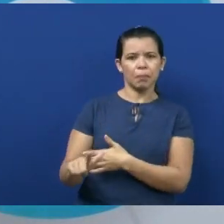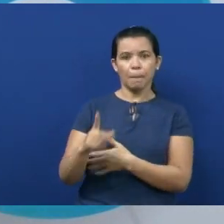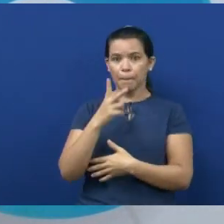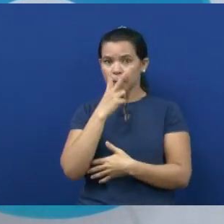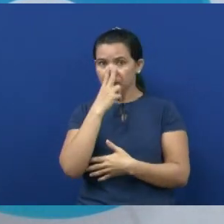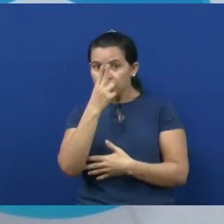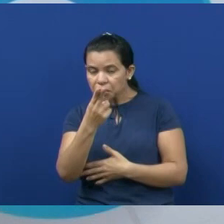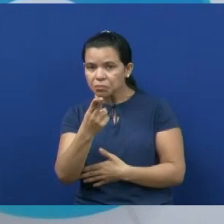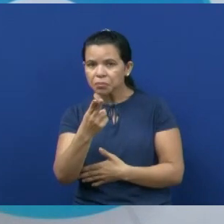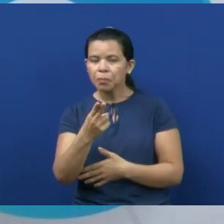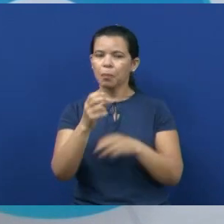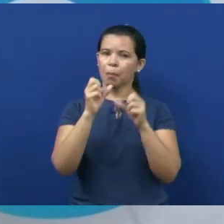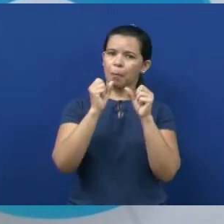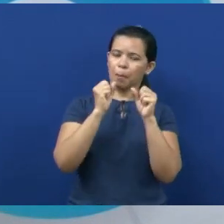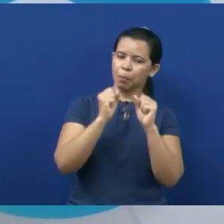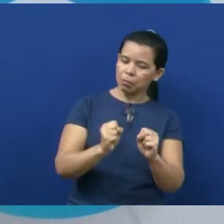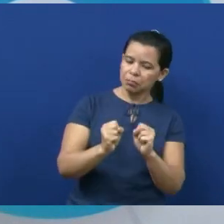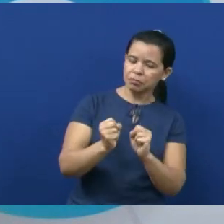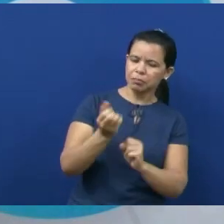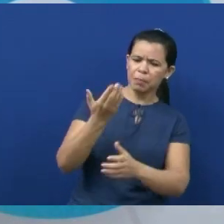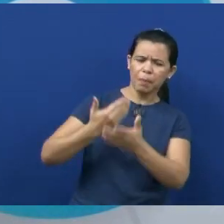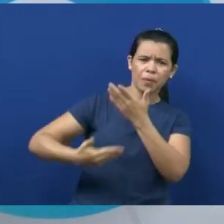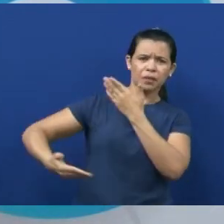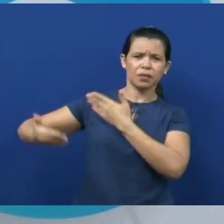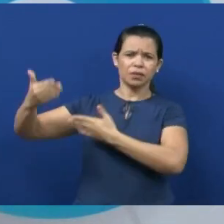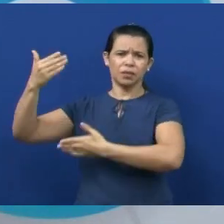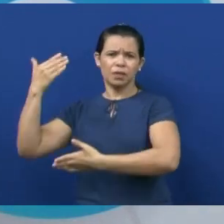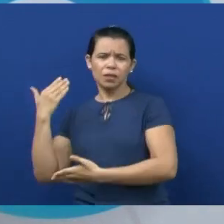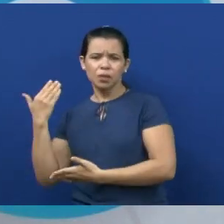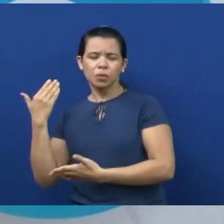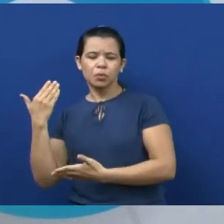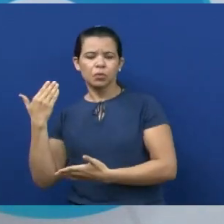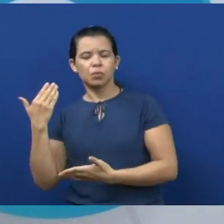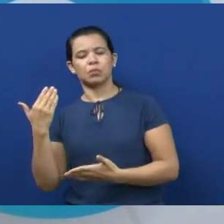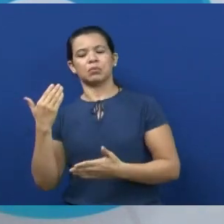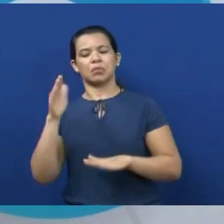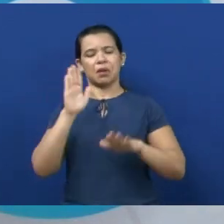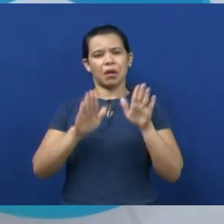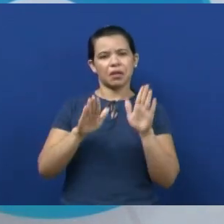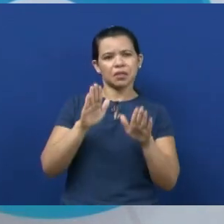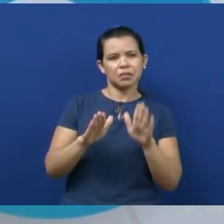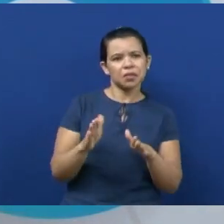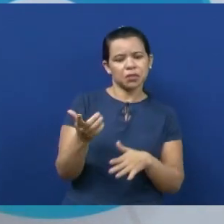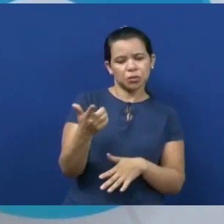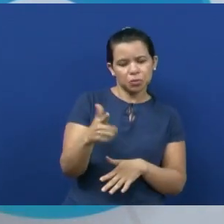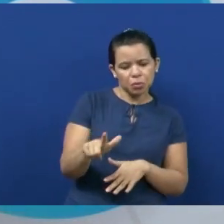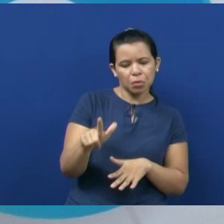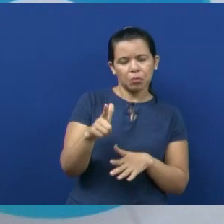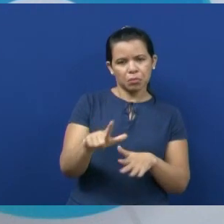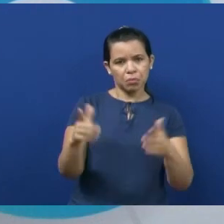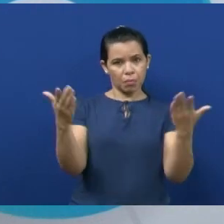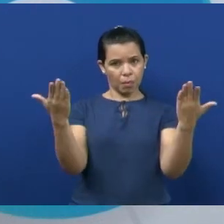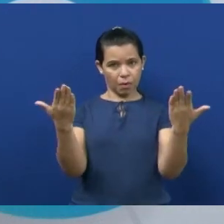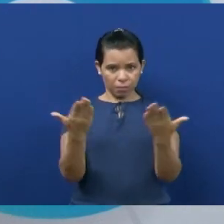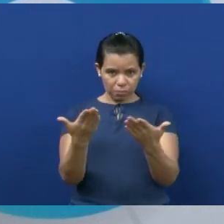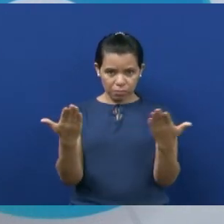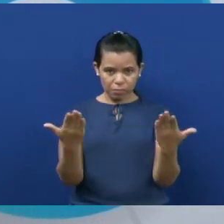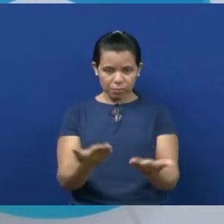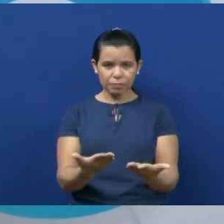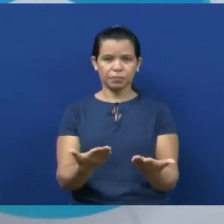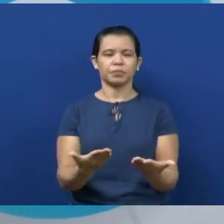ser anteriormente, e depois ela fica se repetindo no presente, ou seja,